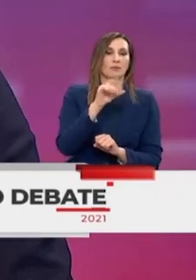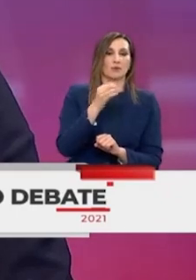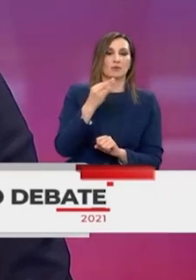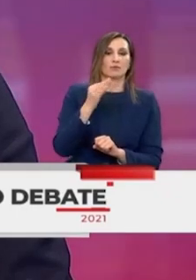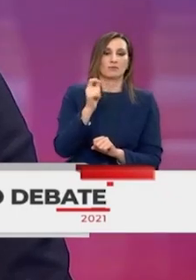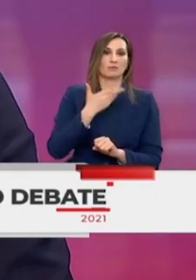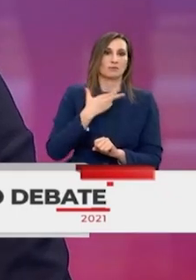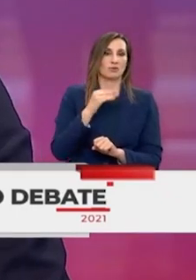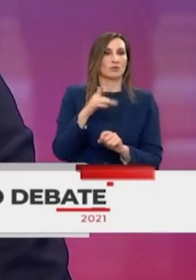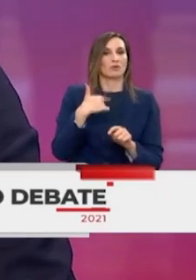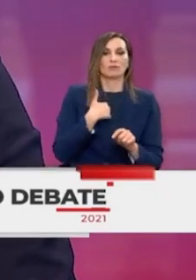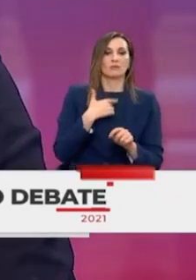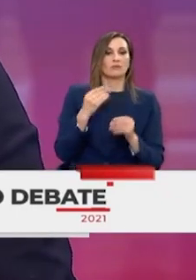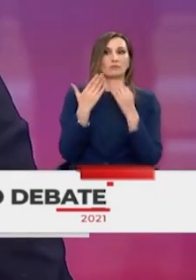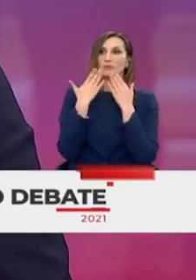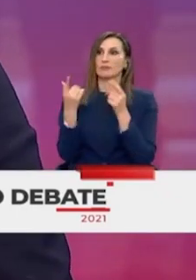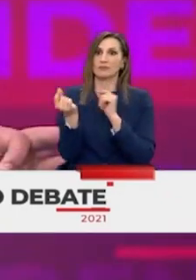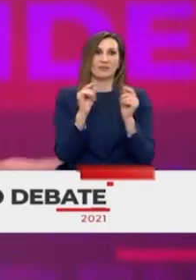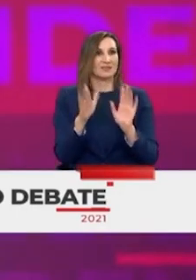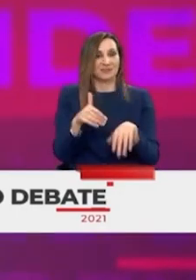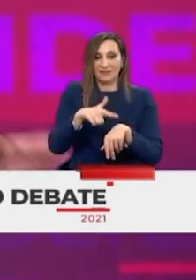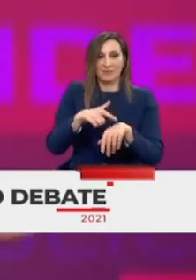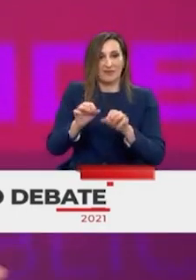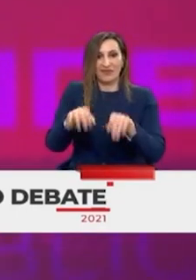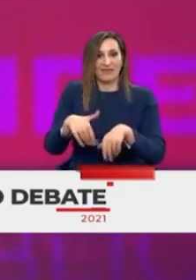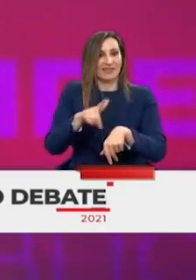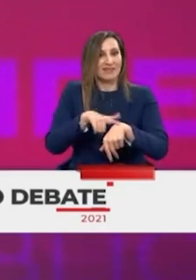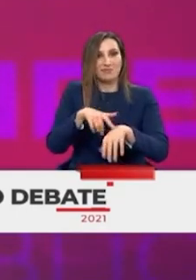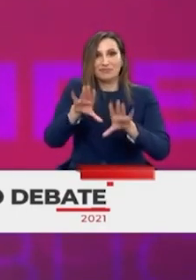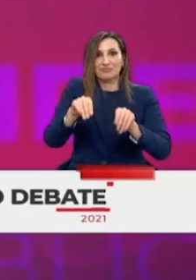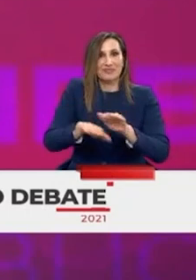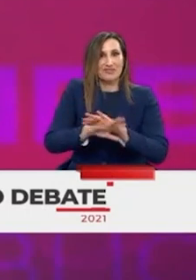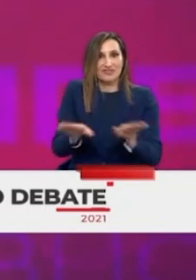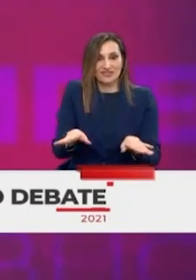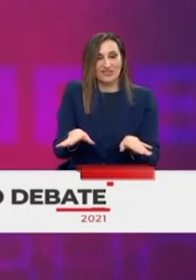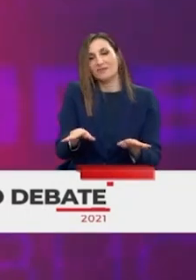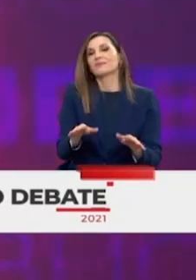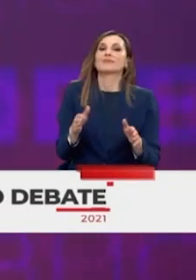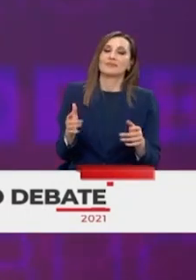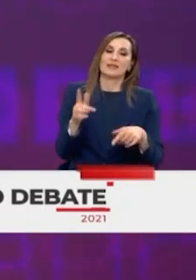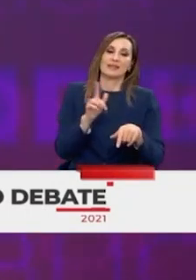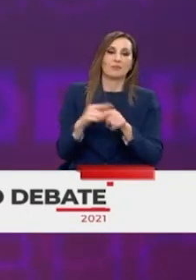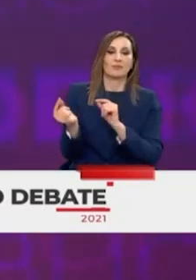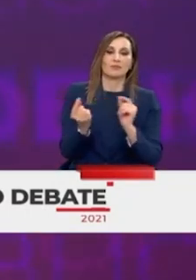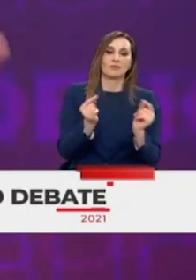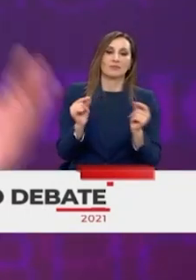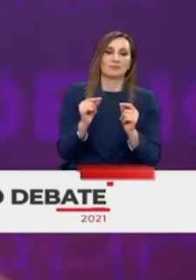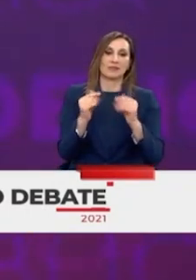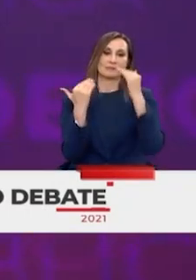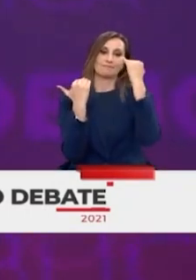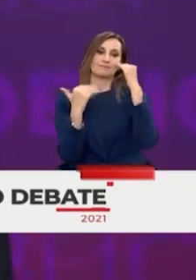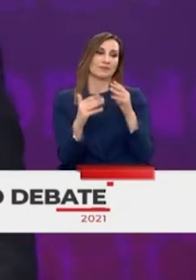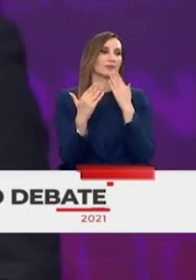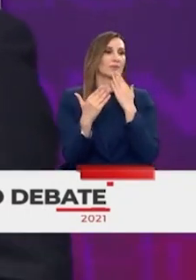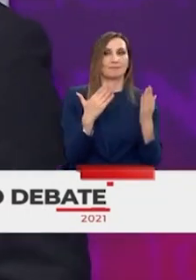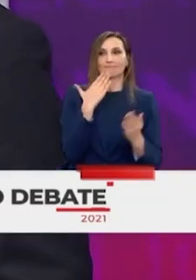muito obrigado aos dois por terem estado neste debate. Temos mesmo que terminar e é o nosso tempo. Infelizmente já terminou e temos tempo de debate para cumprir.